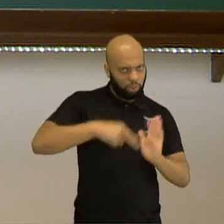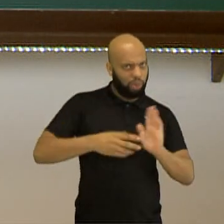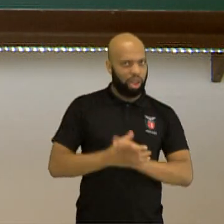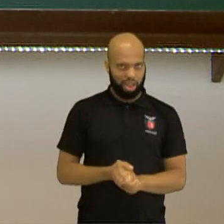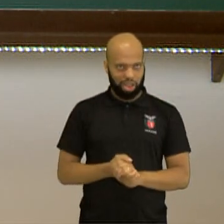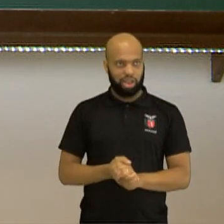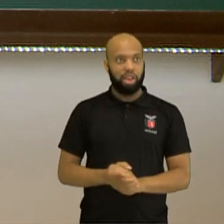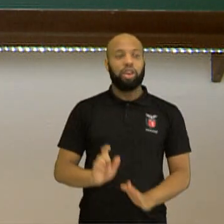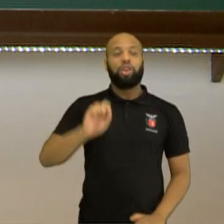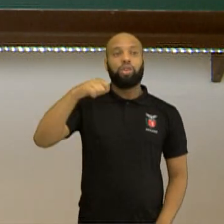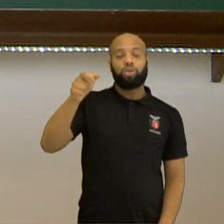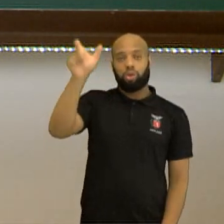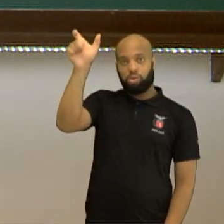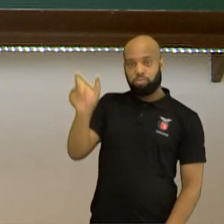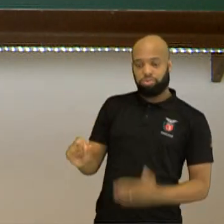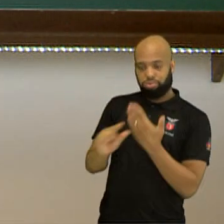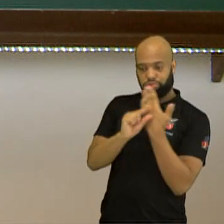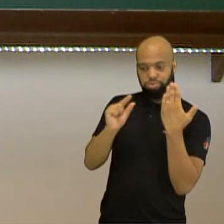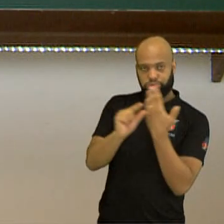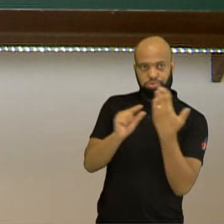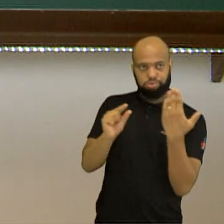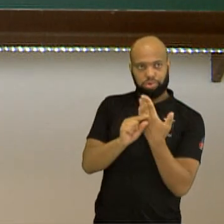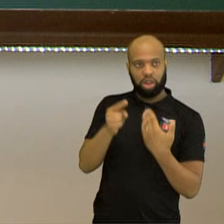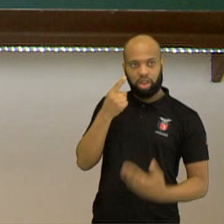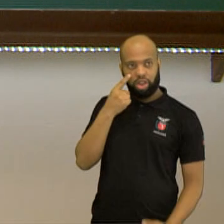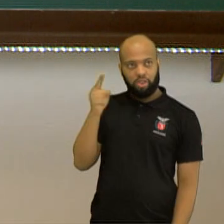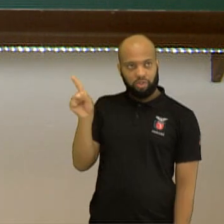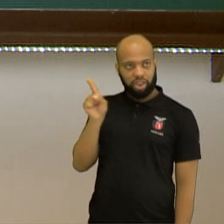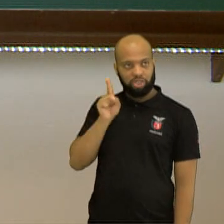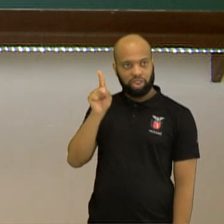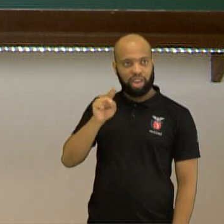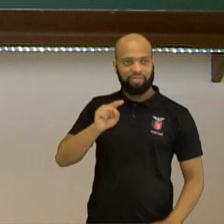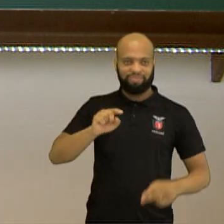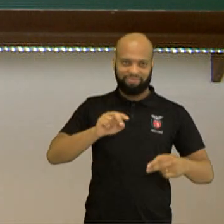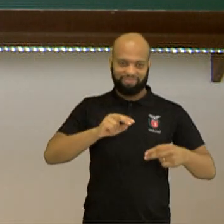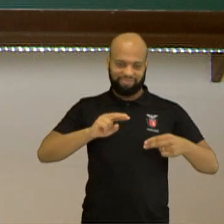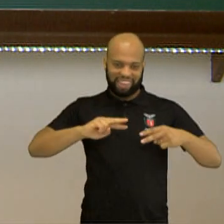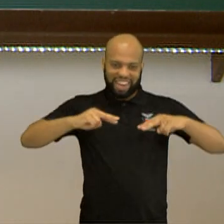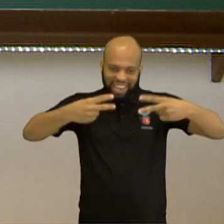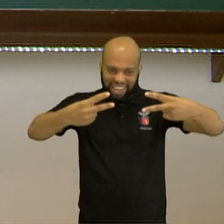Sobre a autora, apresento a vocês aqui, ó, da própria página dela, né,